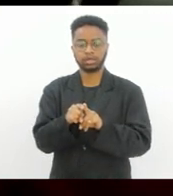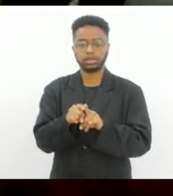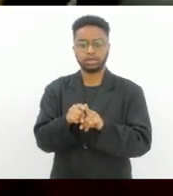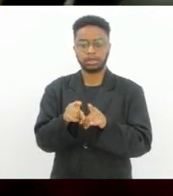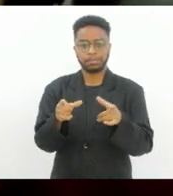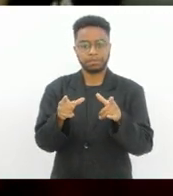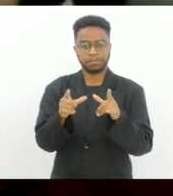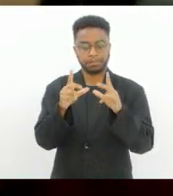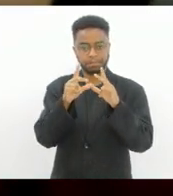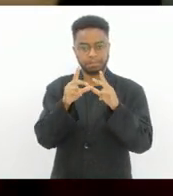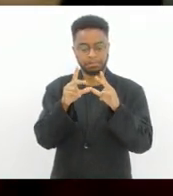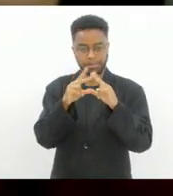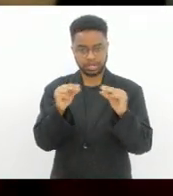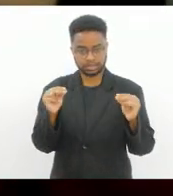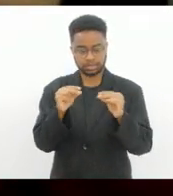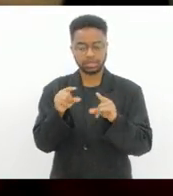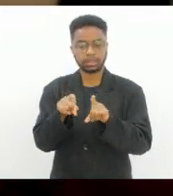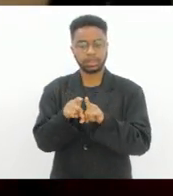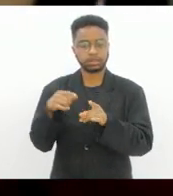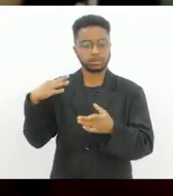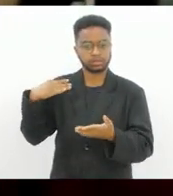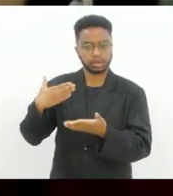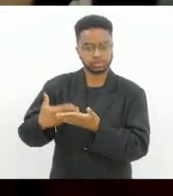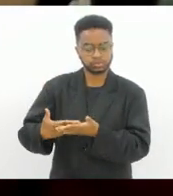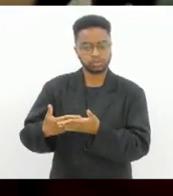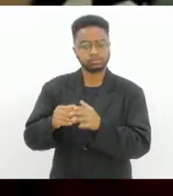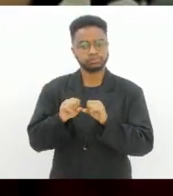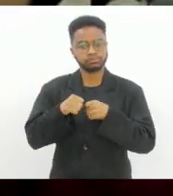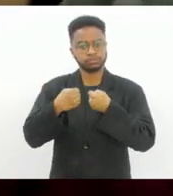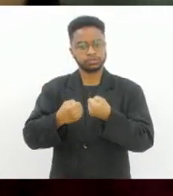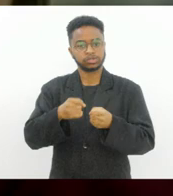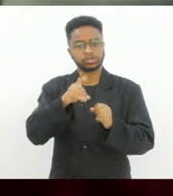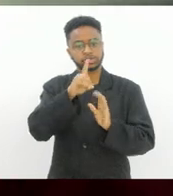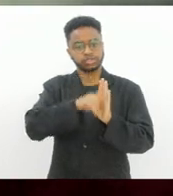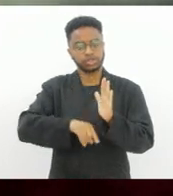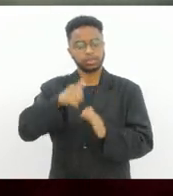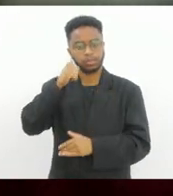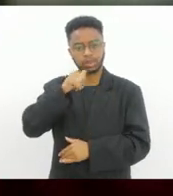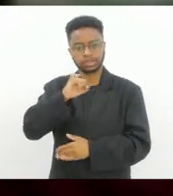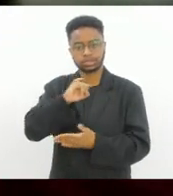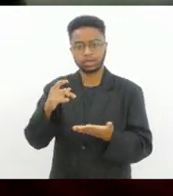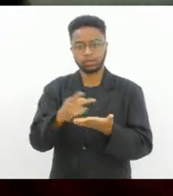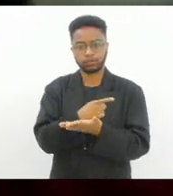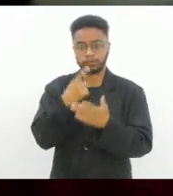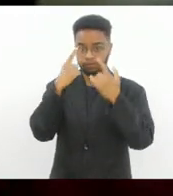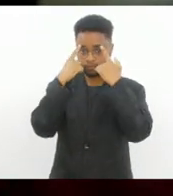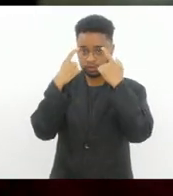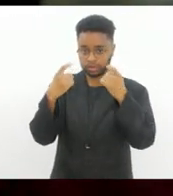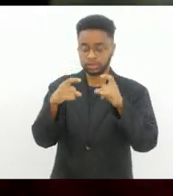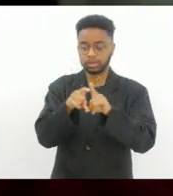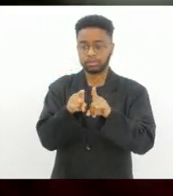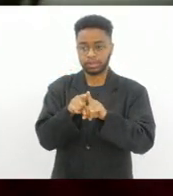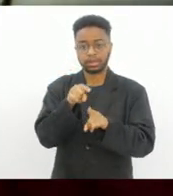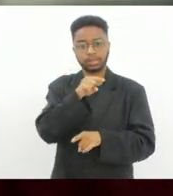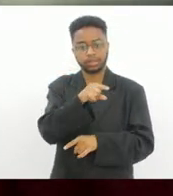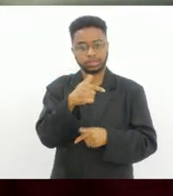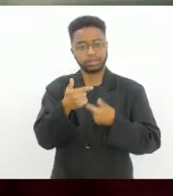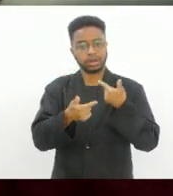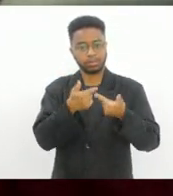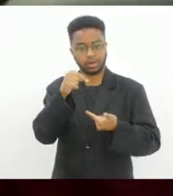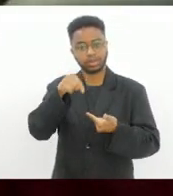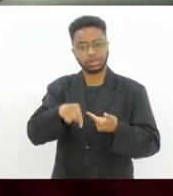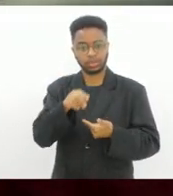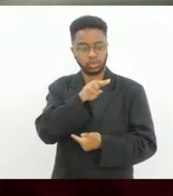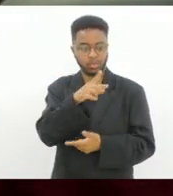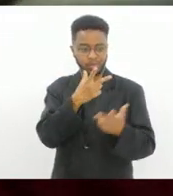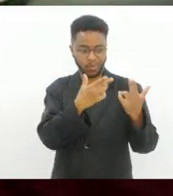trajetória na defesa dos direitos das mulheres, especialmente em situações de violência. Renata trabalhou aqui, sou xará,